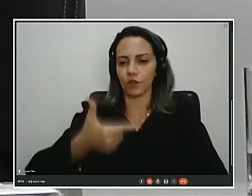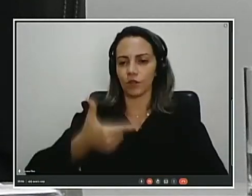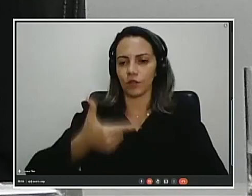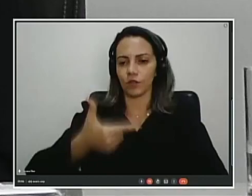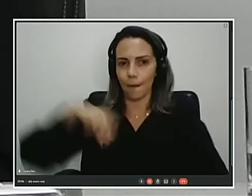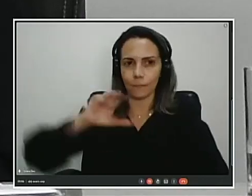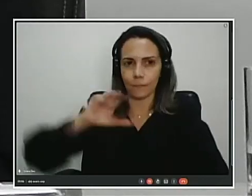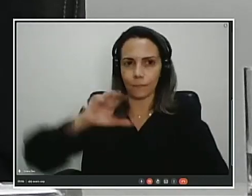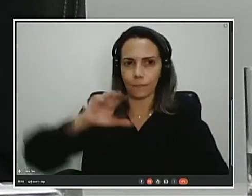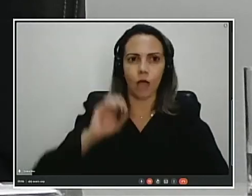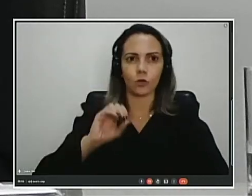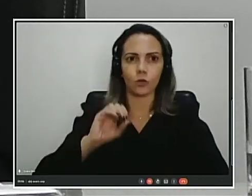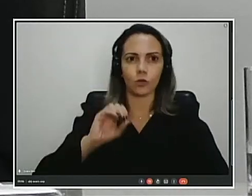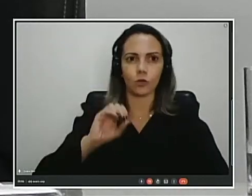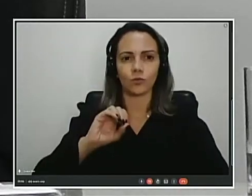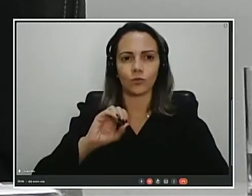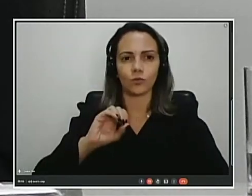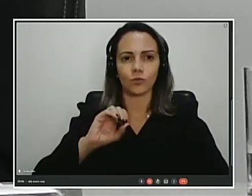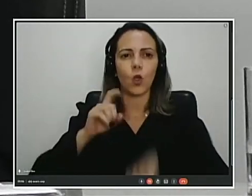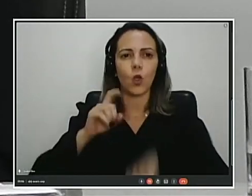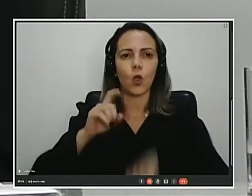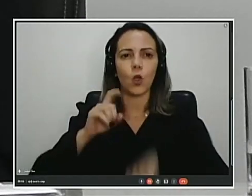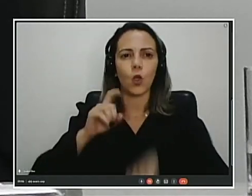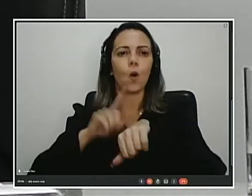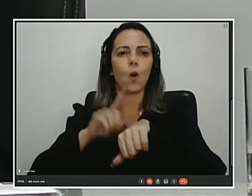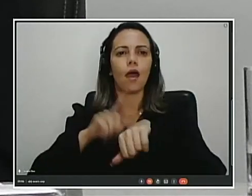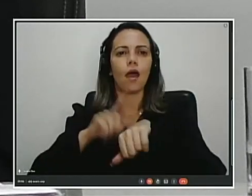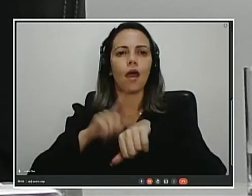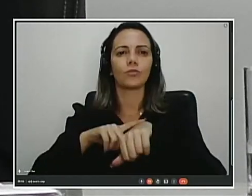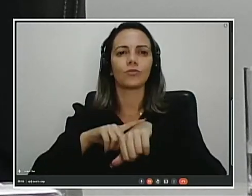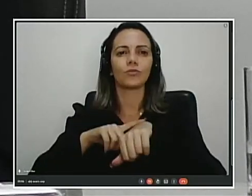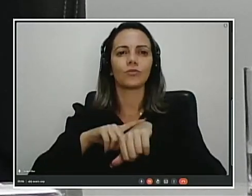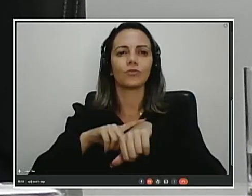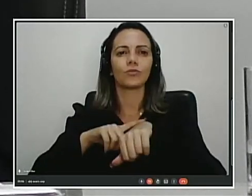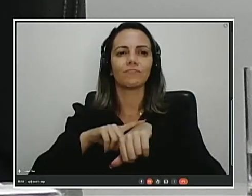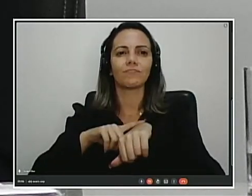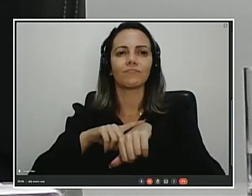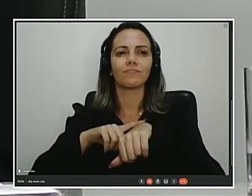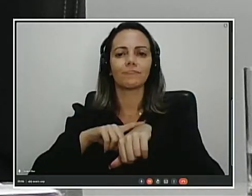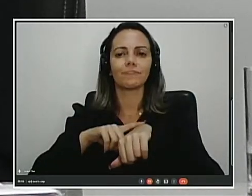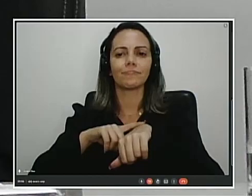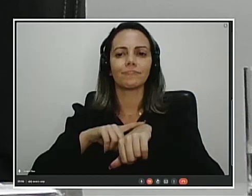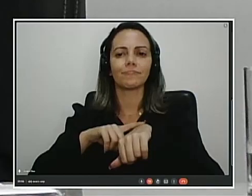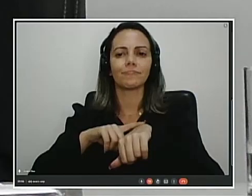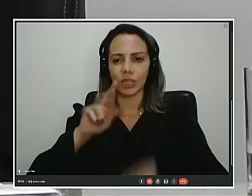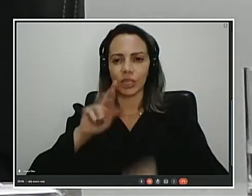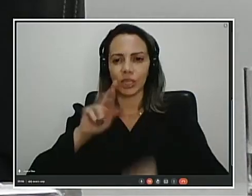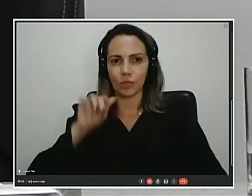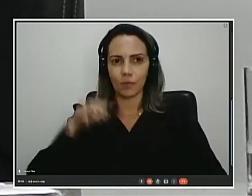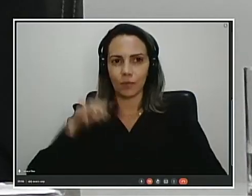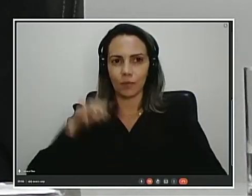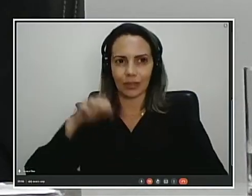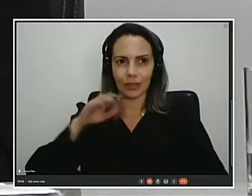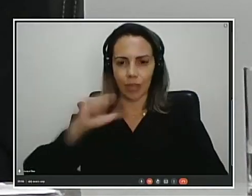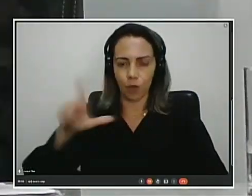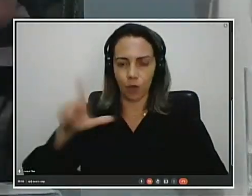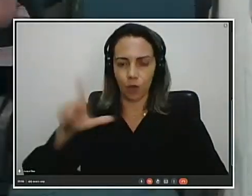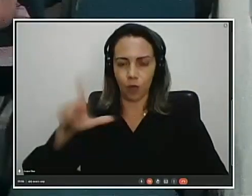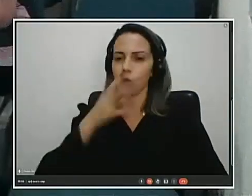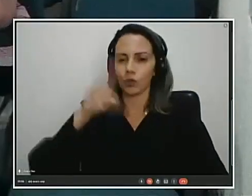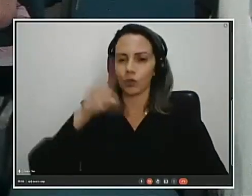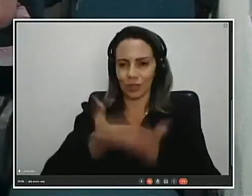de 2022, em horário regimental. Senhores vereadores, muito obrigado e uma boa noite a todos.